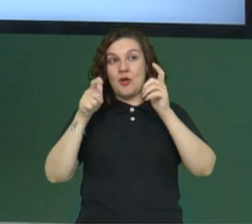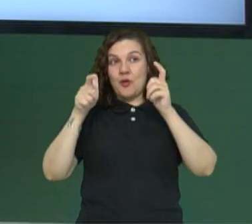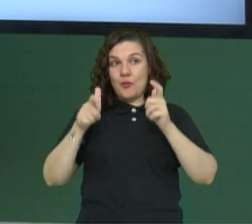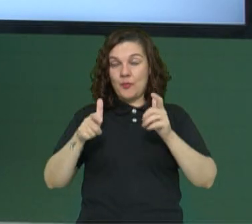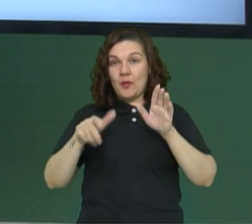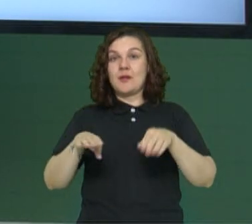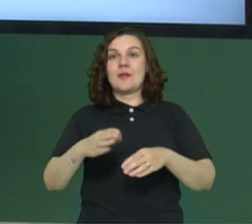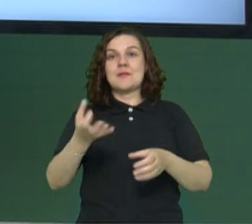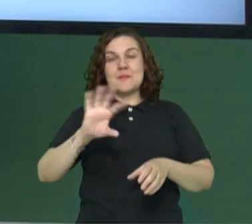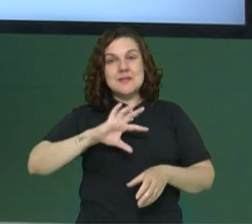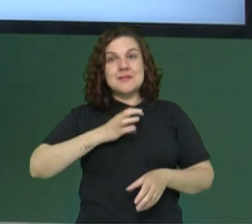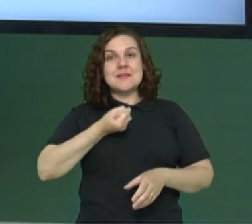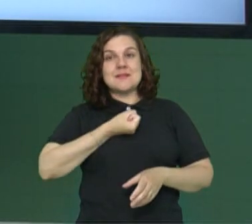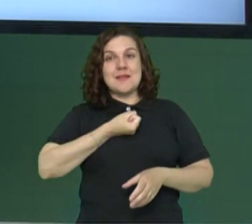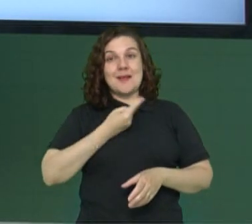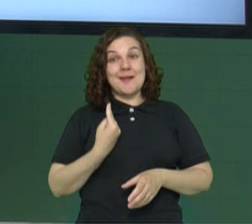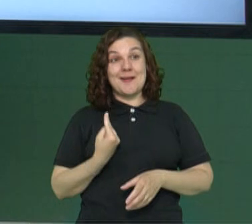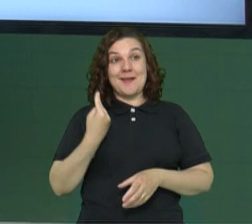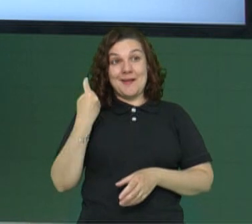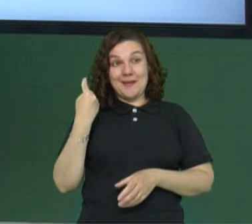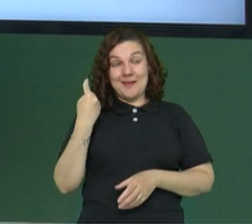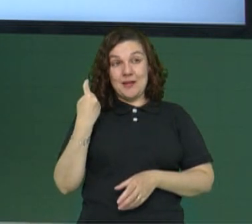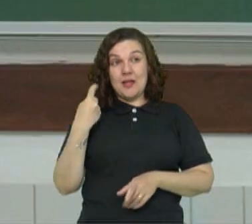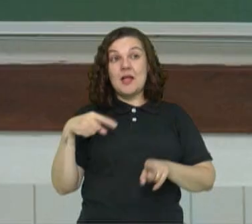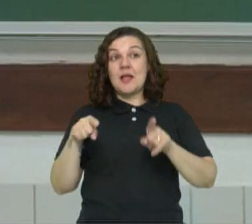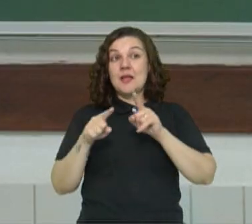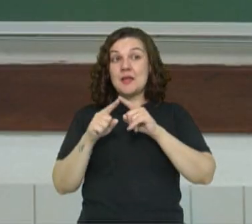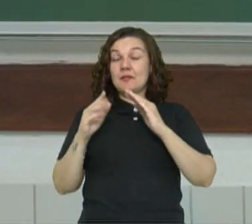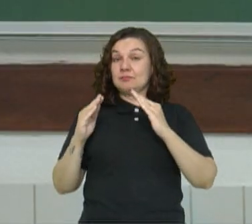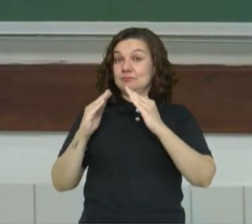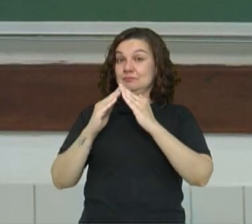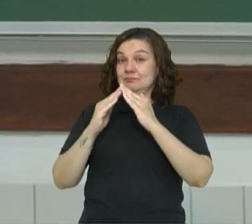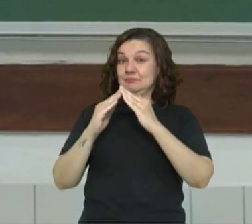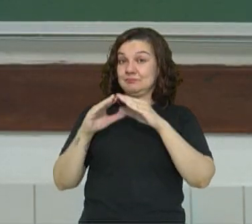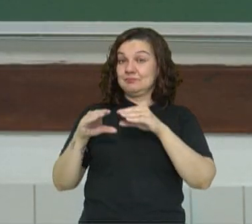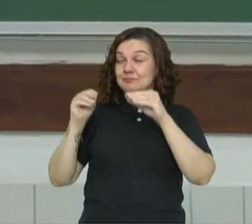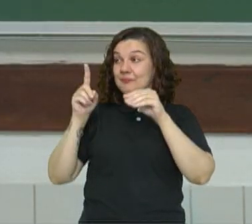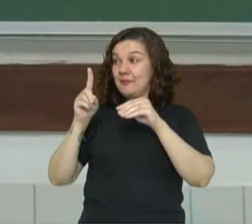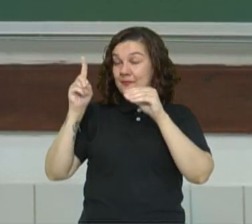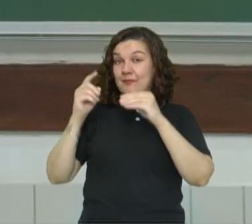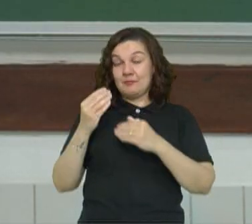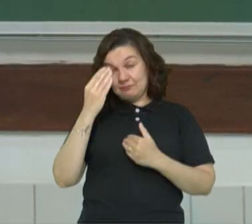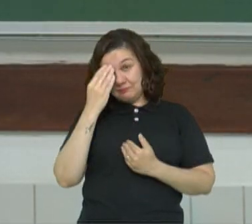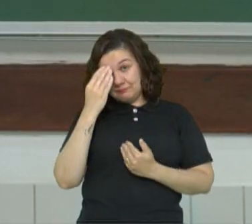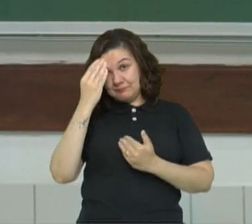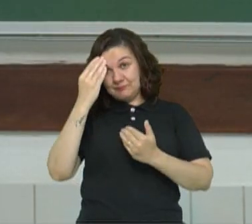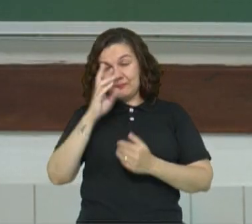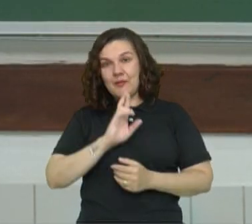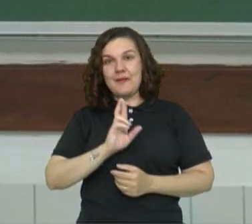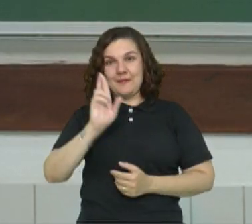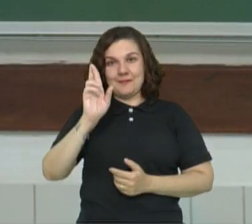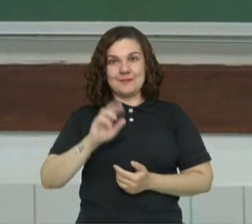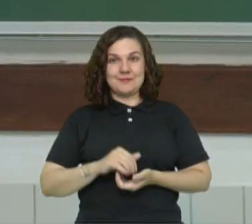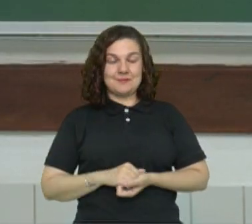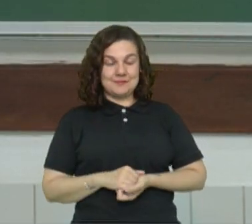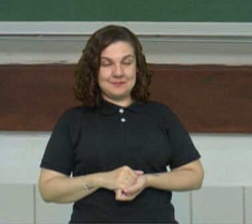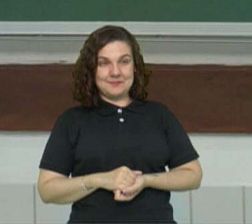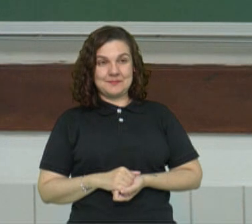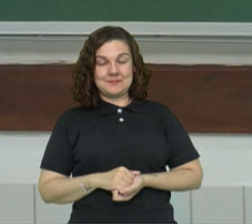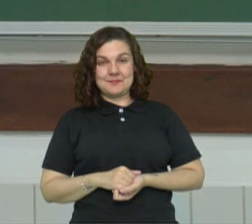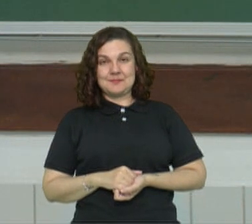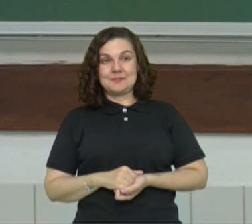de sacrifício e aqui, ó, é o templo onde eles utilizavam, tá?